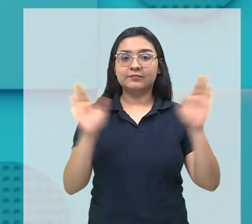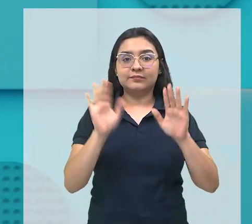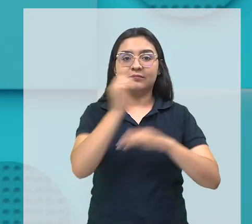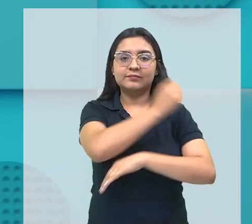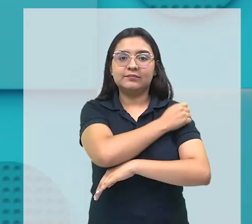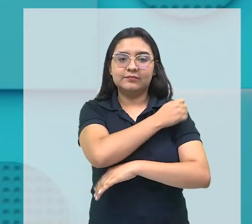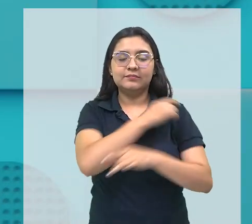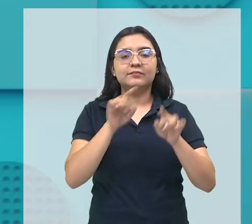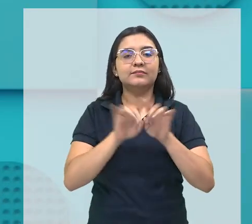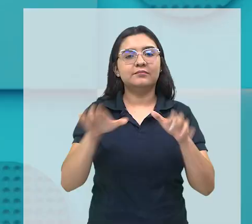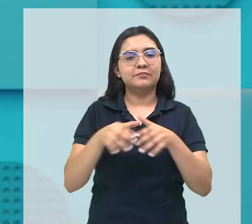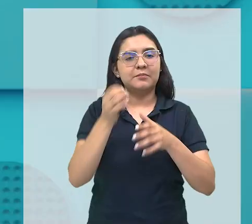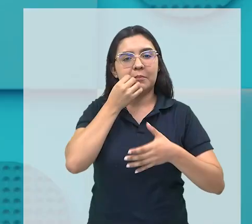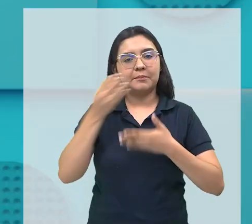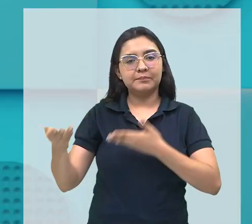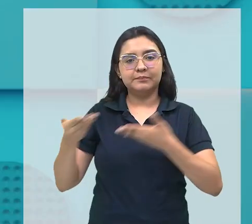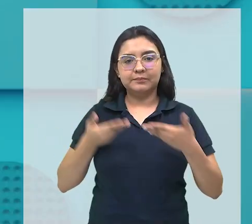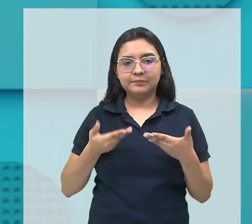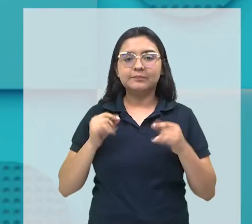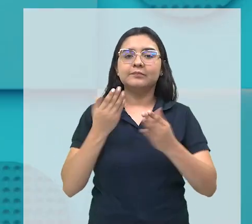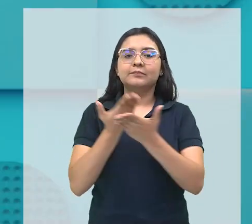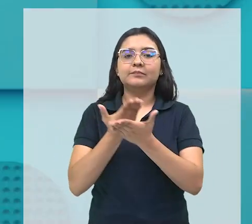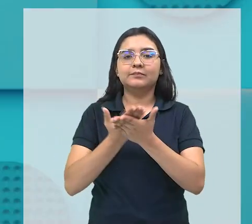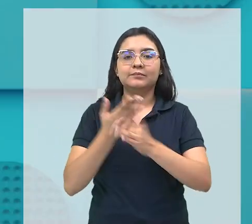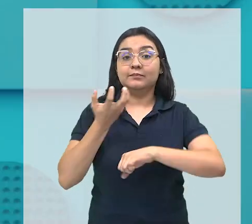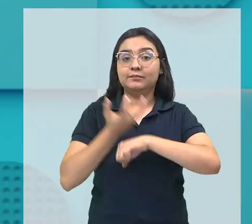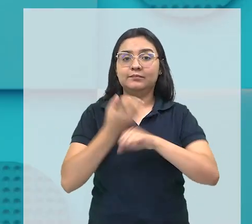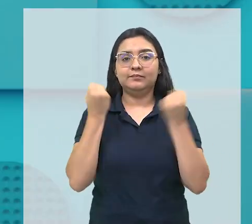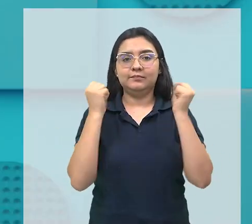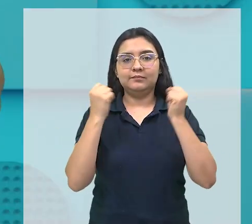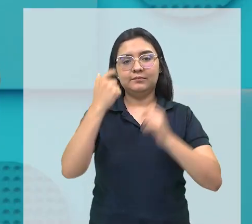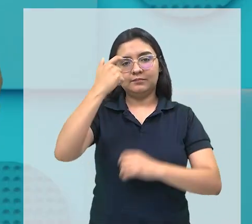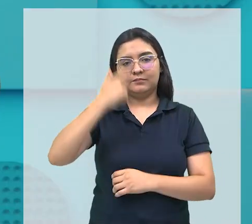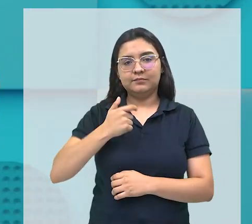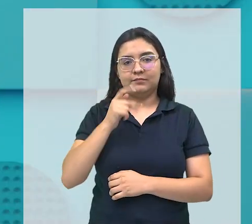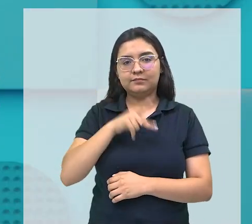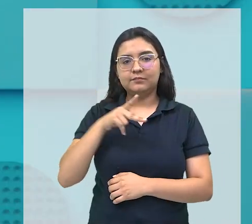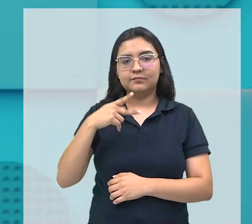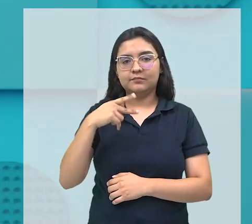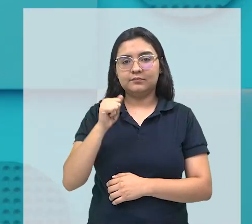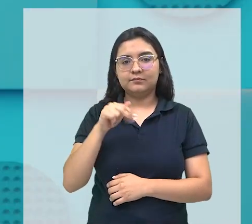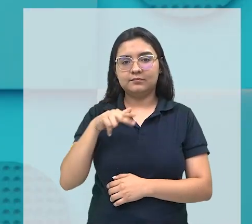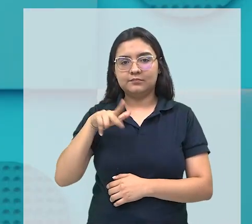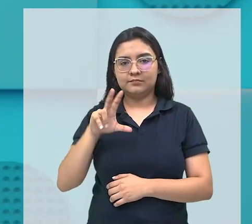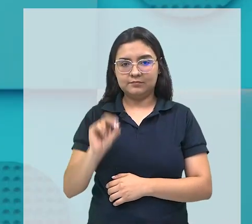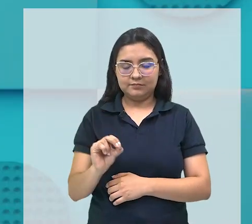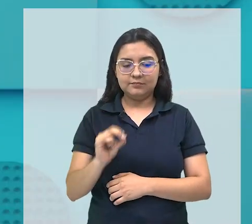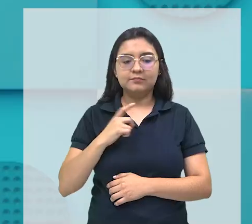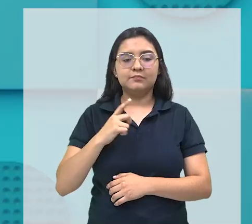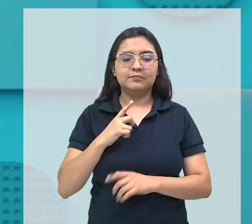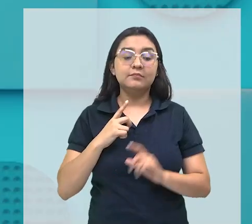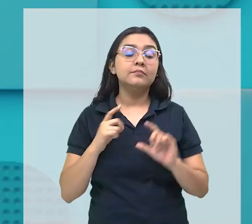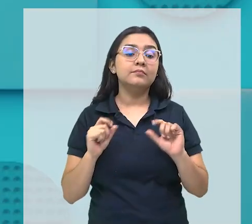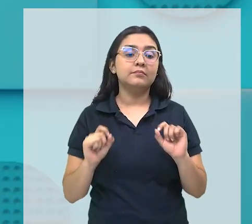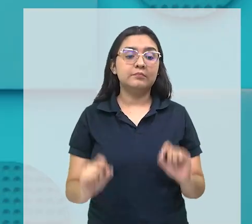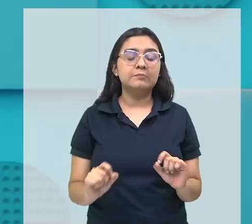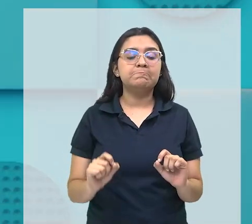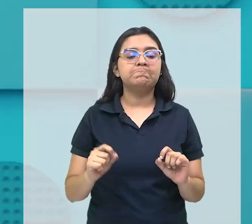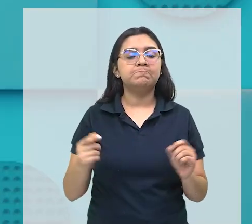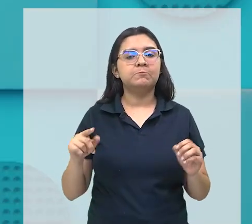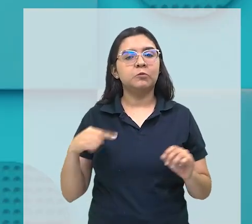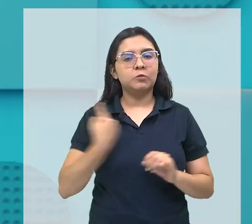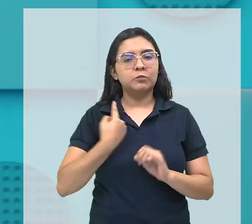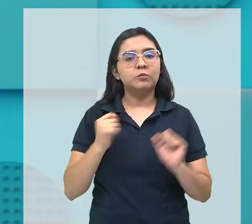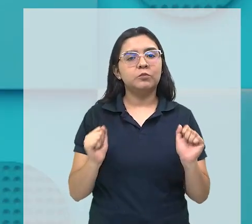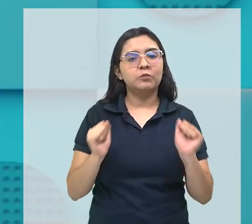Olá, alunos! Olá, turmas! Sejam bem-vindos à nossa aula de Educação Física. Eu sou o professor Paulo Ricardo, seu professor de Educação Física. Estarei